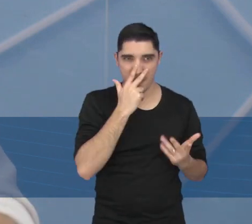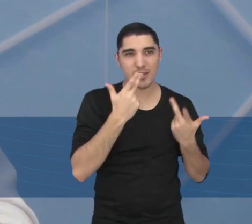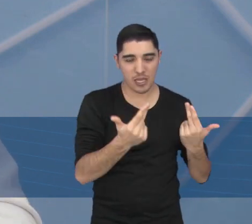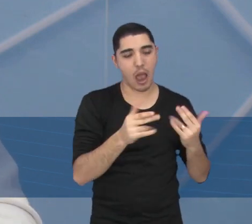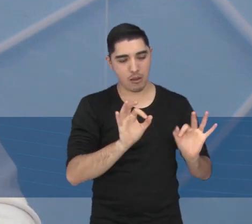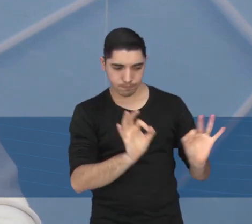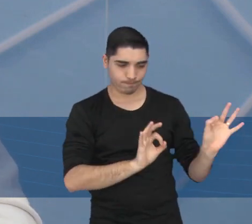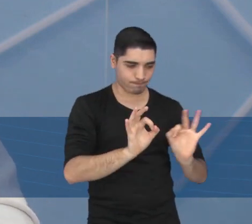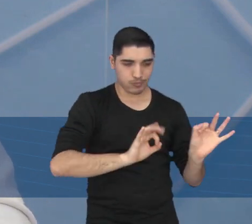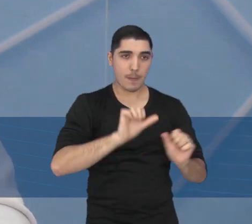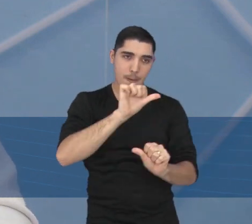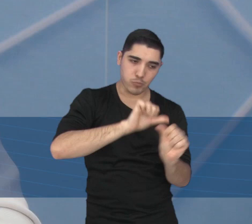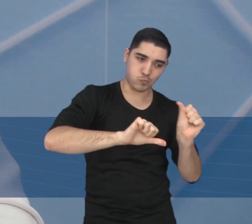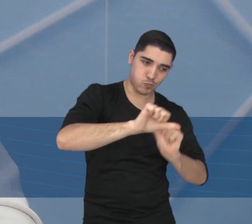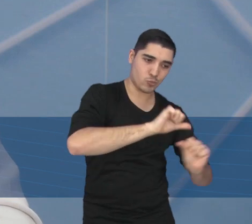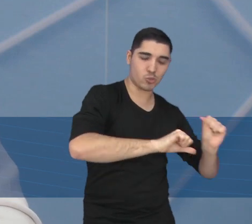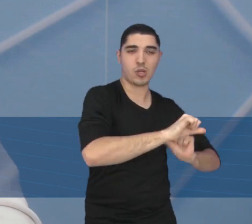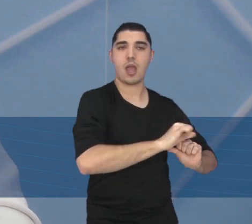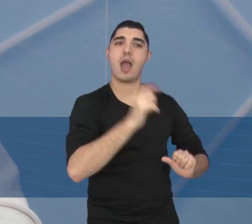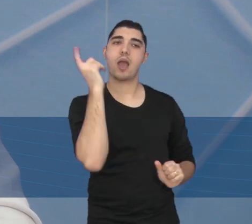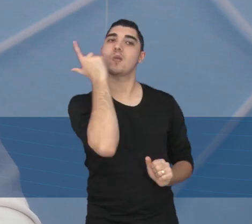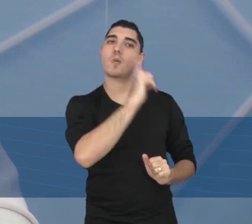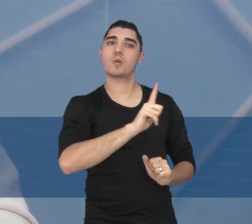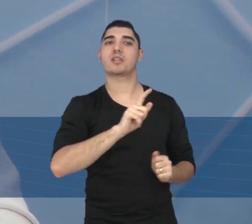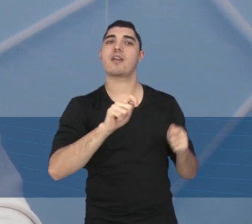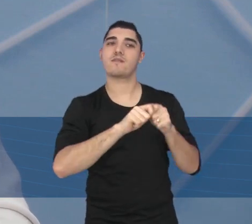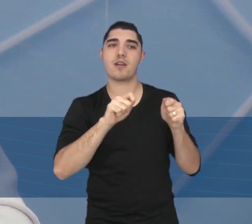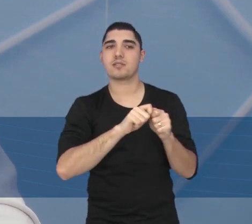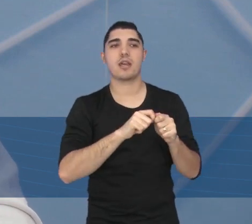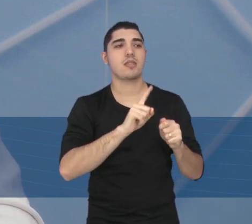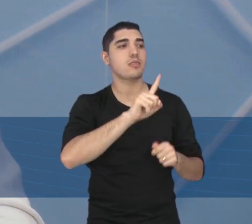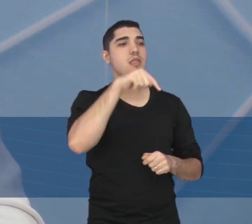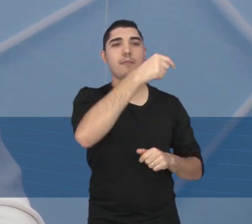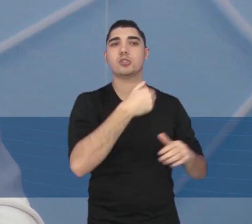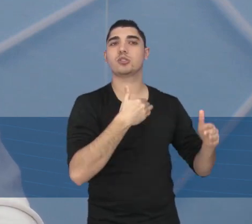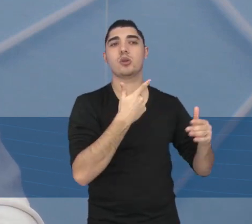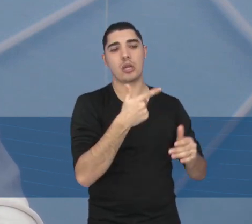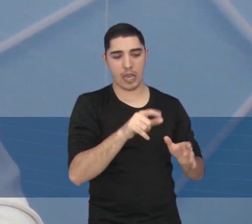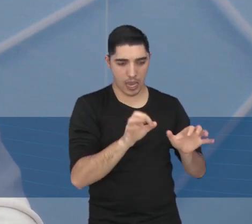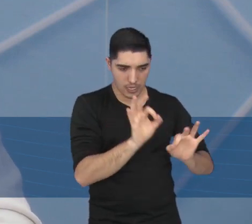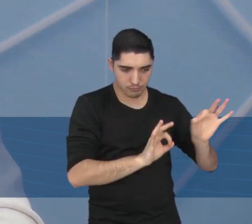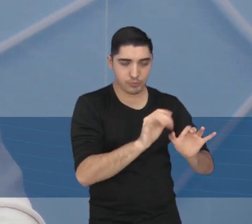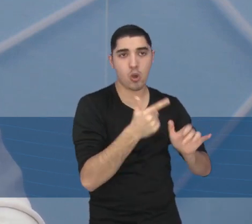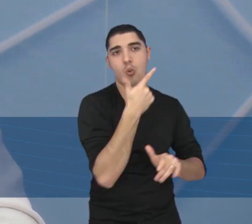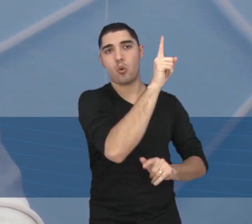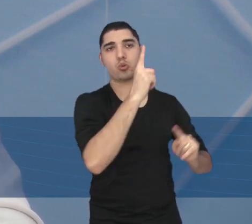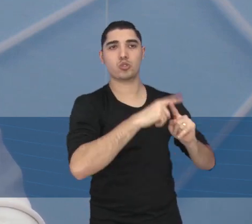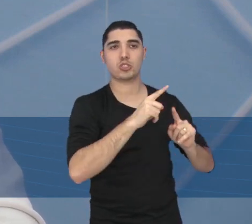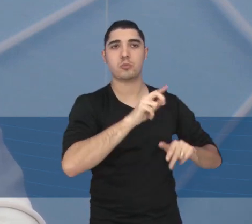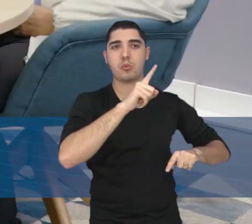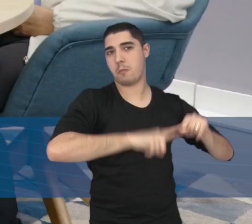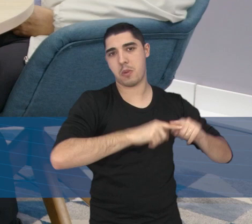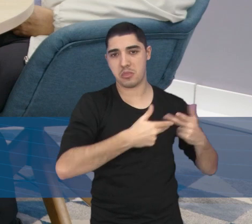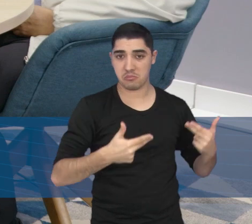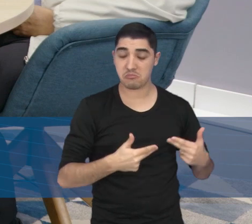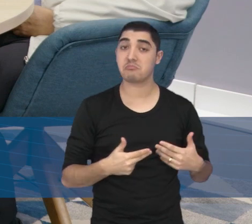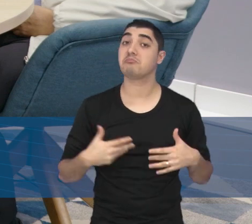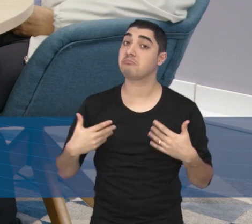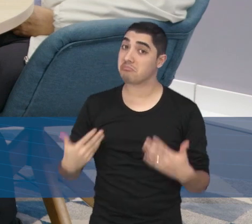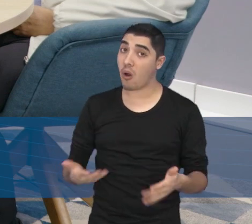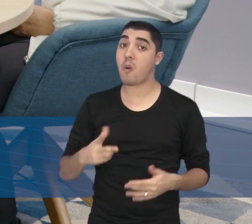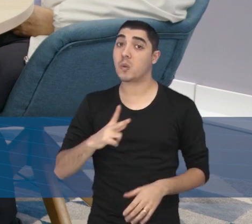e vai para a indústria da transformação, e aí realmente alimenta a fabricação de qualquer tipo de produto que a gente consegue imaginar. E a ideia é